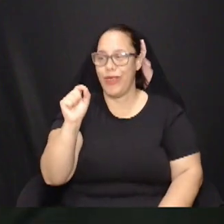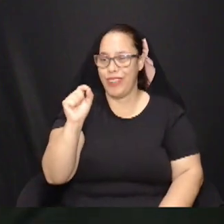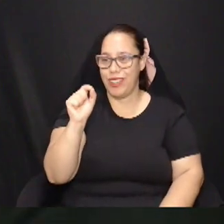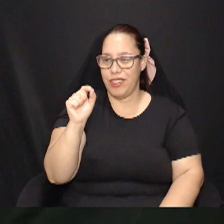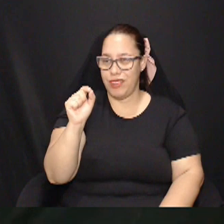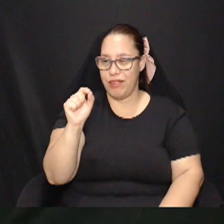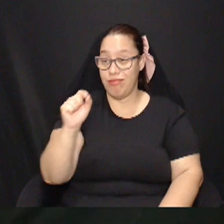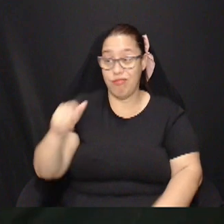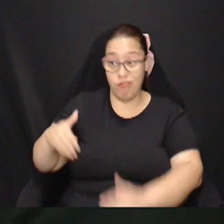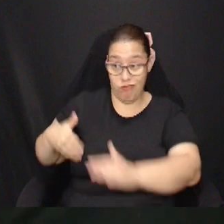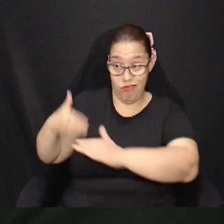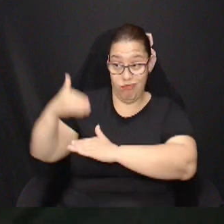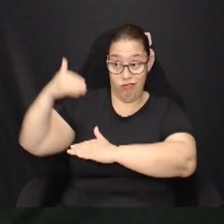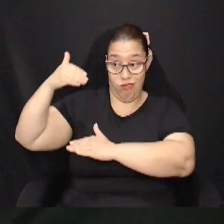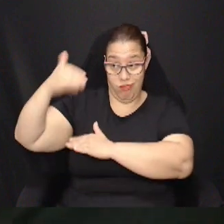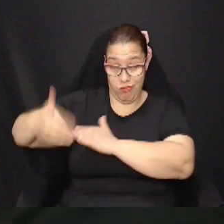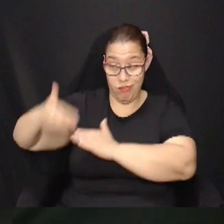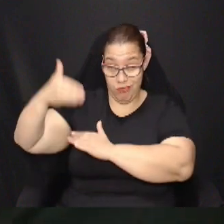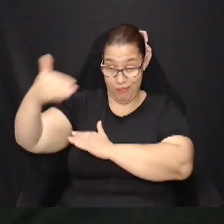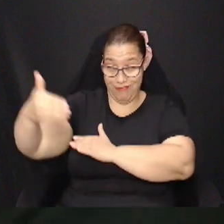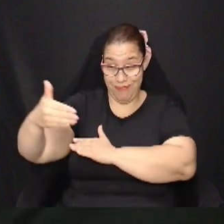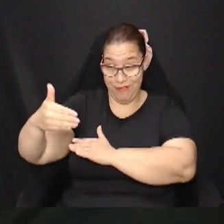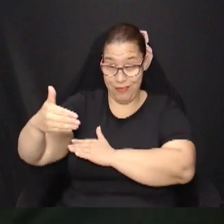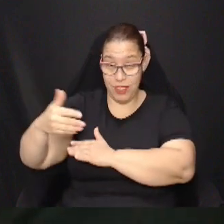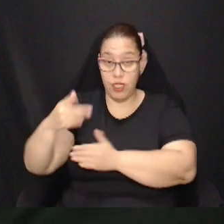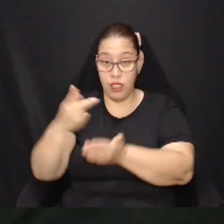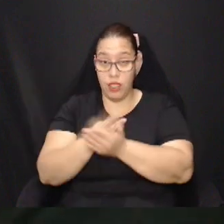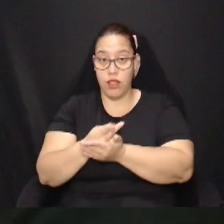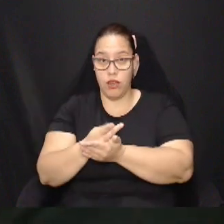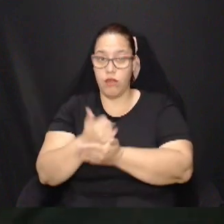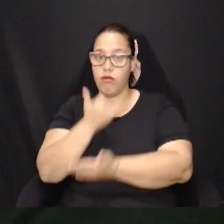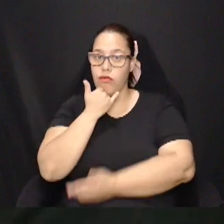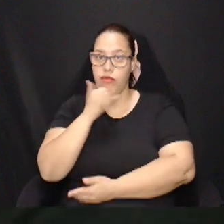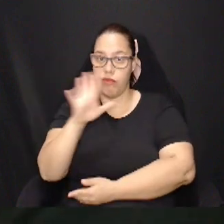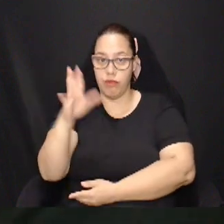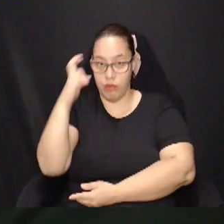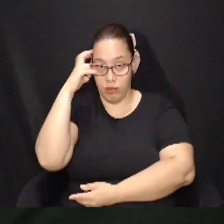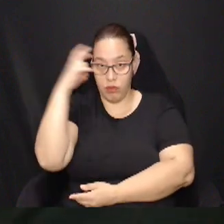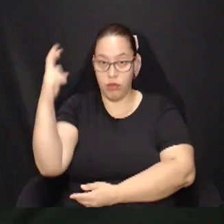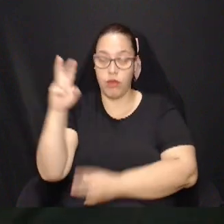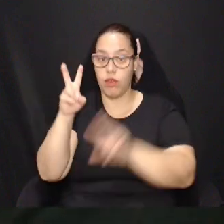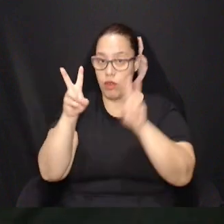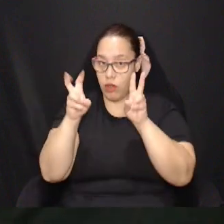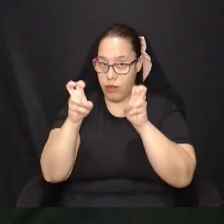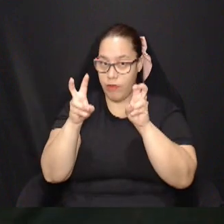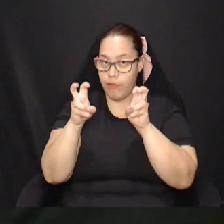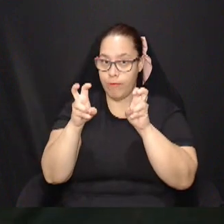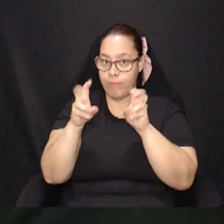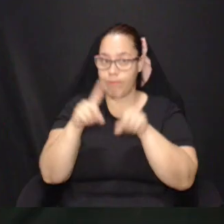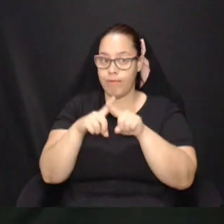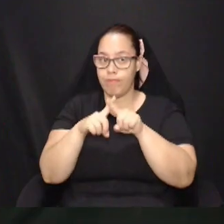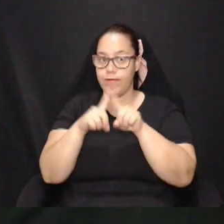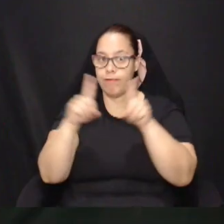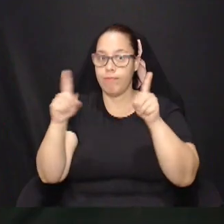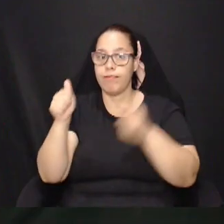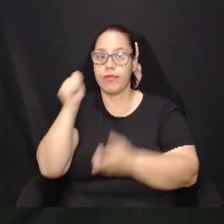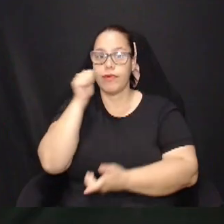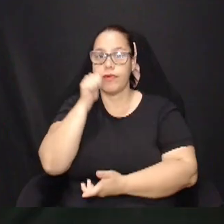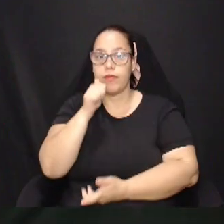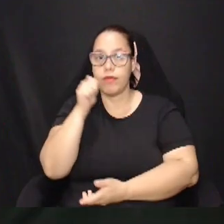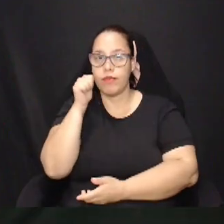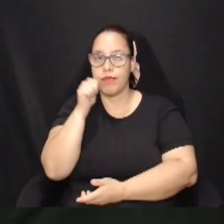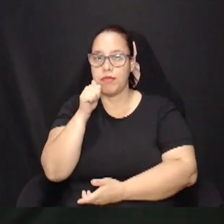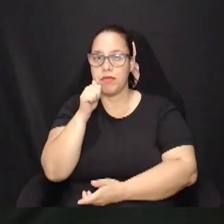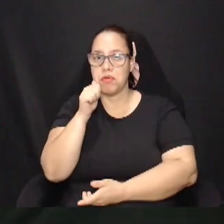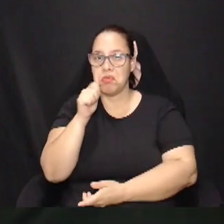consideradas ou são consideradas, me corrija se estiver errada, que você expertise nesse assunto, mas a mulher preta, ela